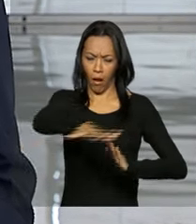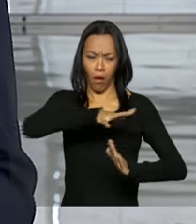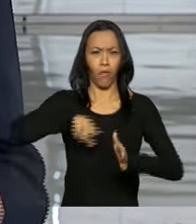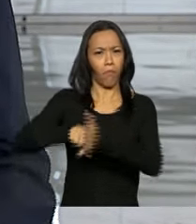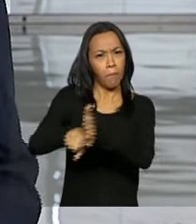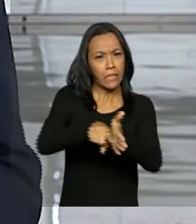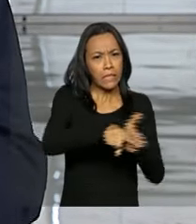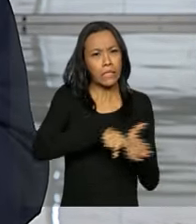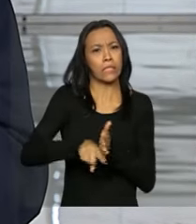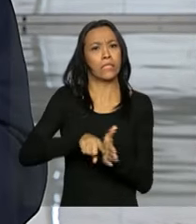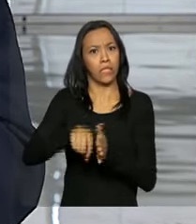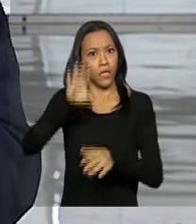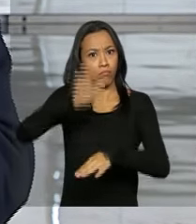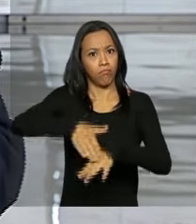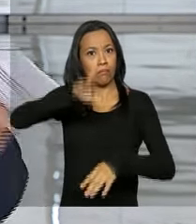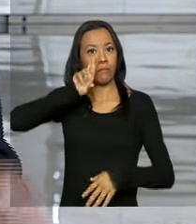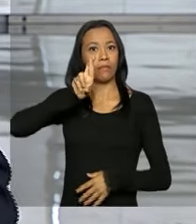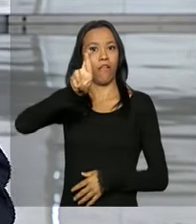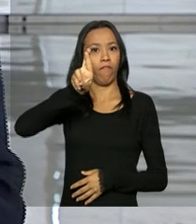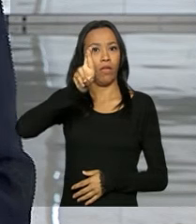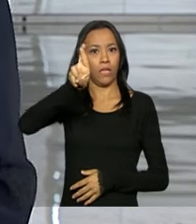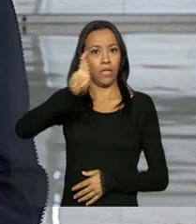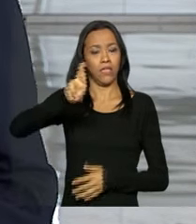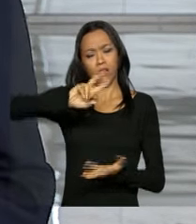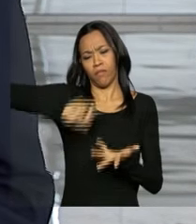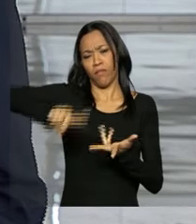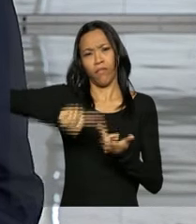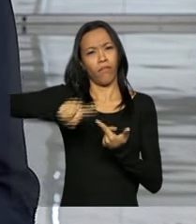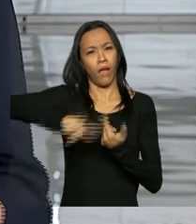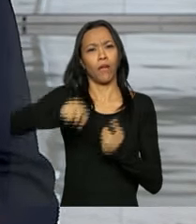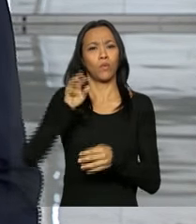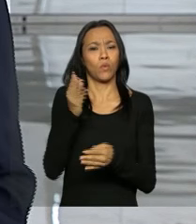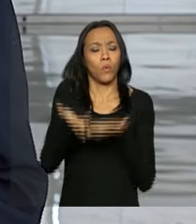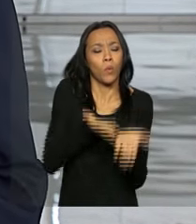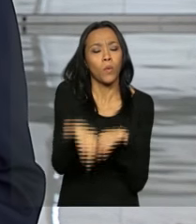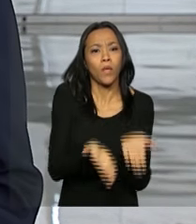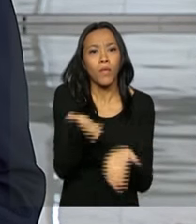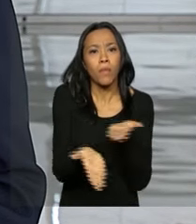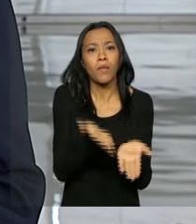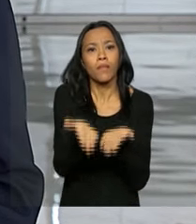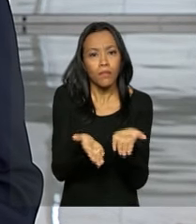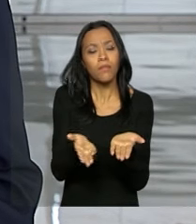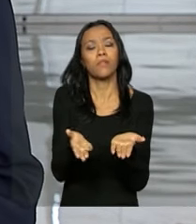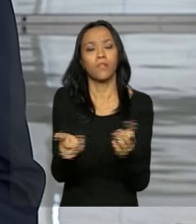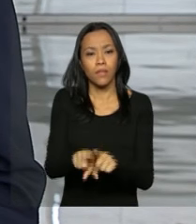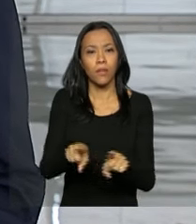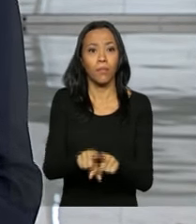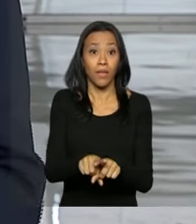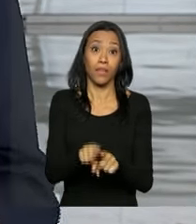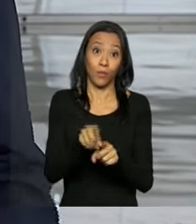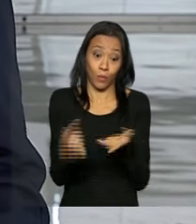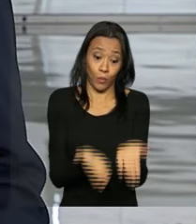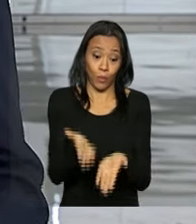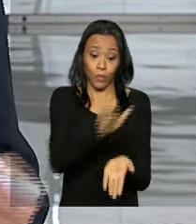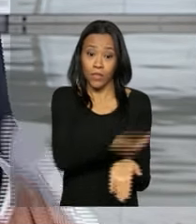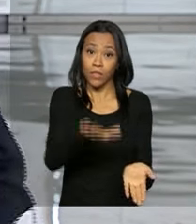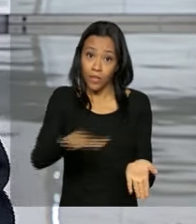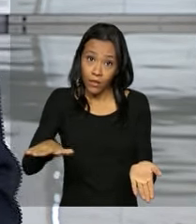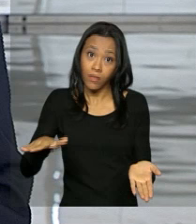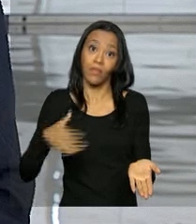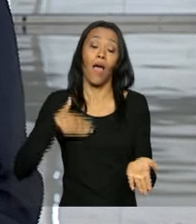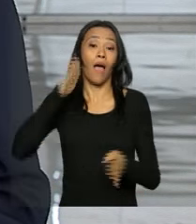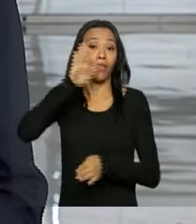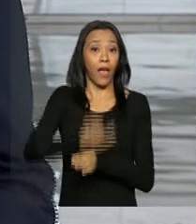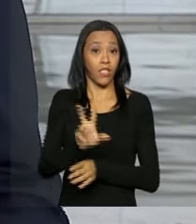referência no no tratamento em várias especialidades médicas inclusive aí no atendimento infantil à tarde as